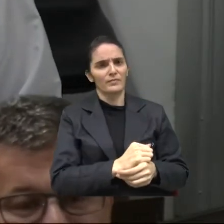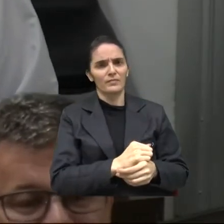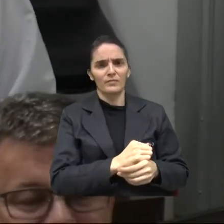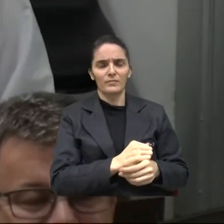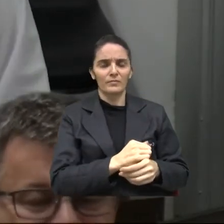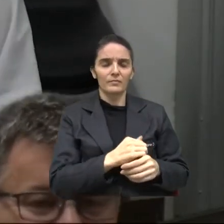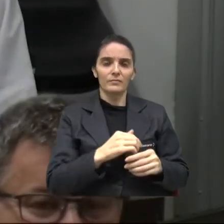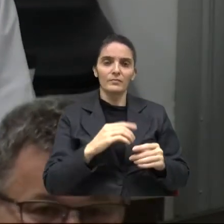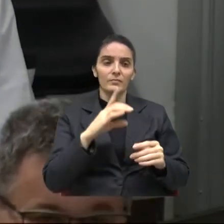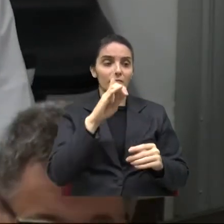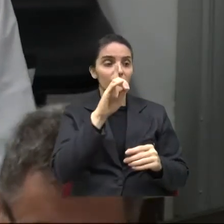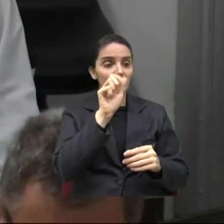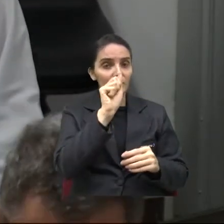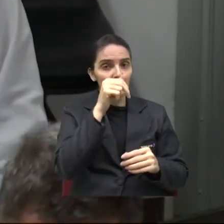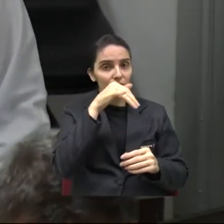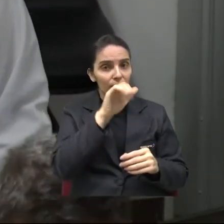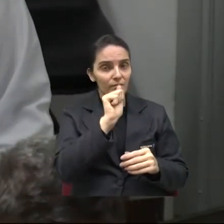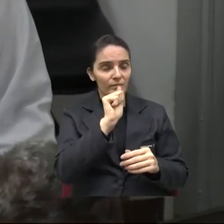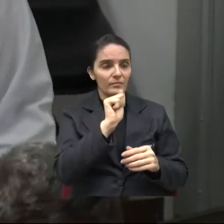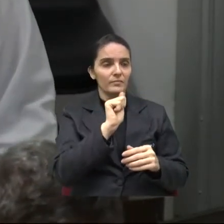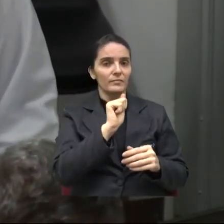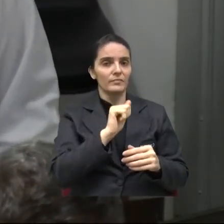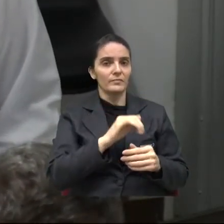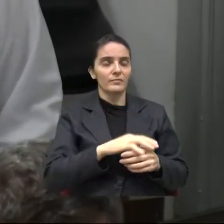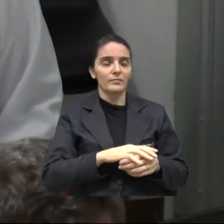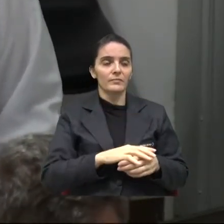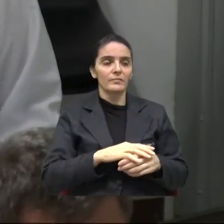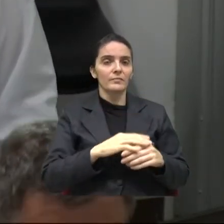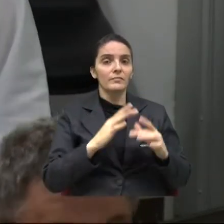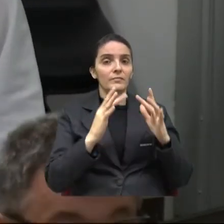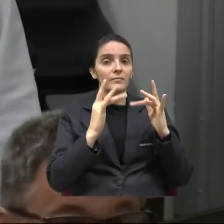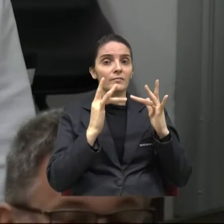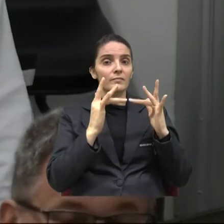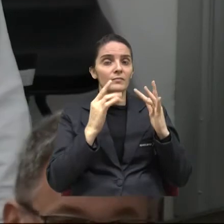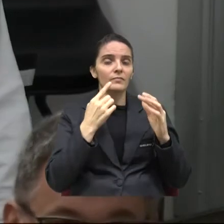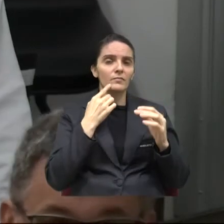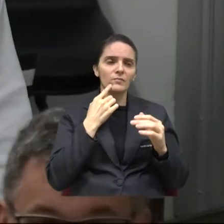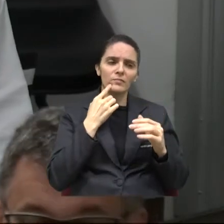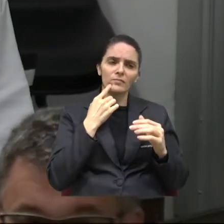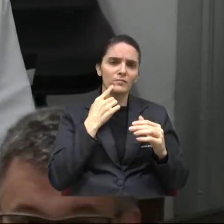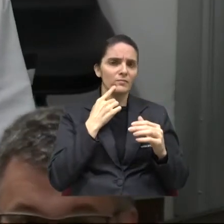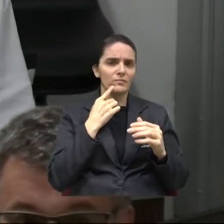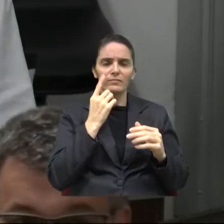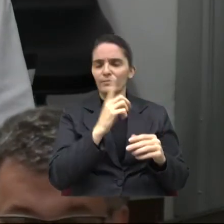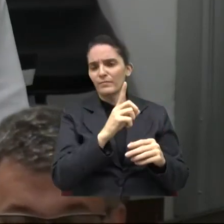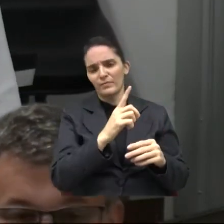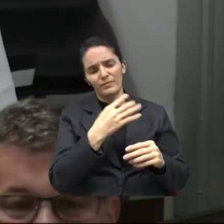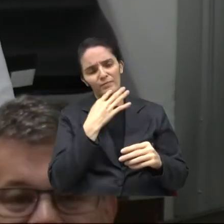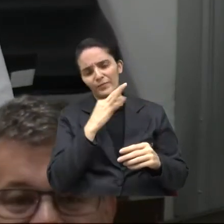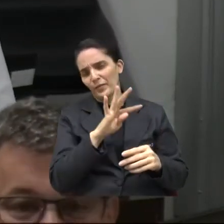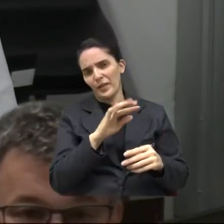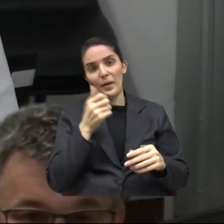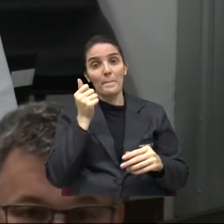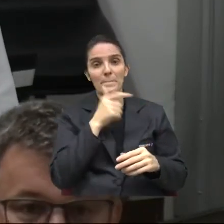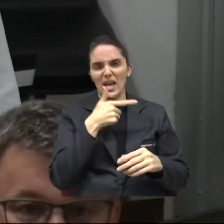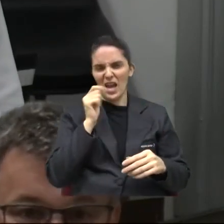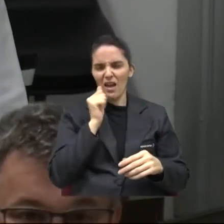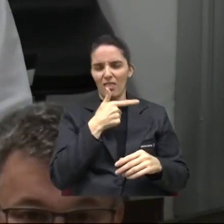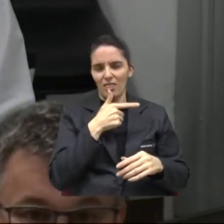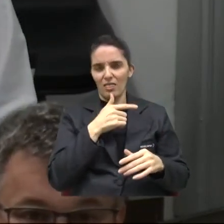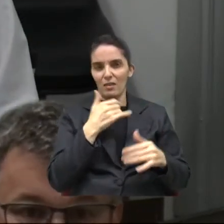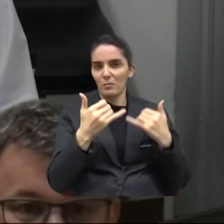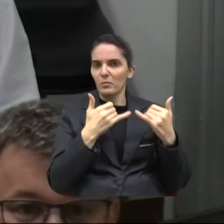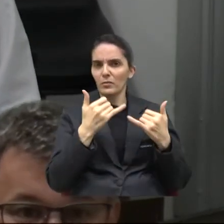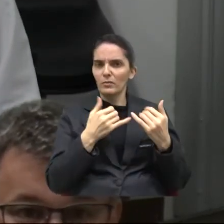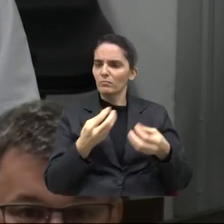Lúcia. Não deixa, eu lembro disso. Ele falou, não deixa, irmã Lúcia. Você não conhece o Cleito. Depois eu fui falar para ele,